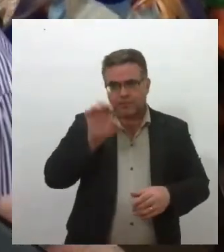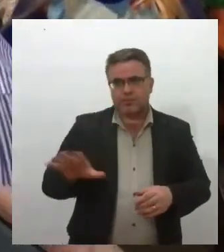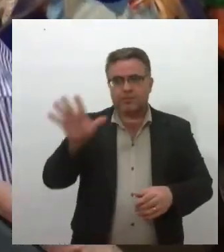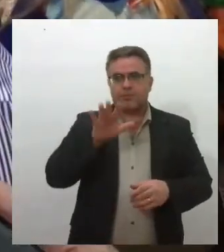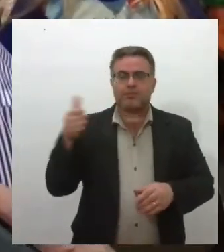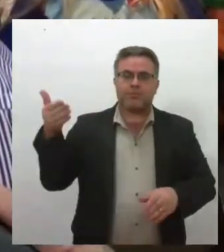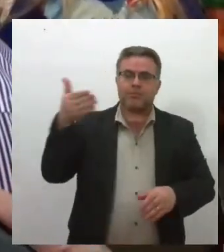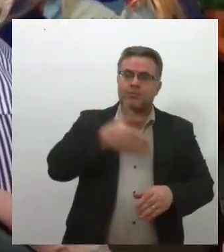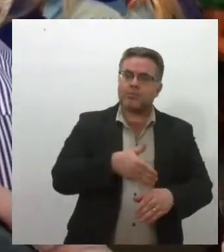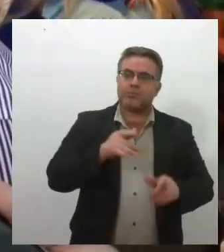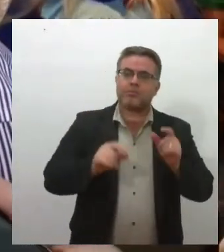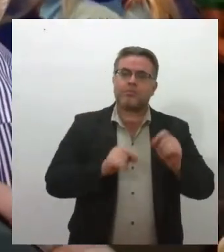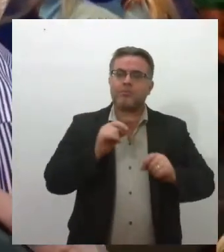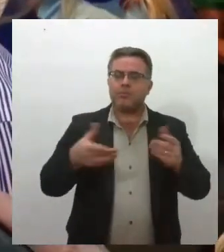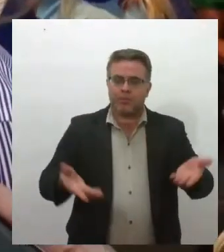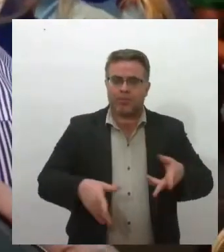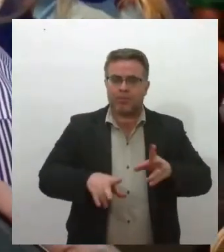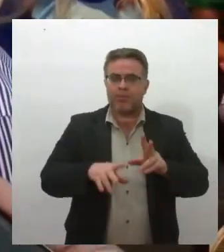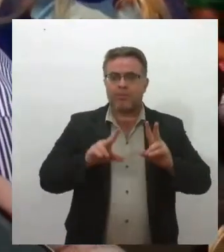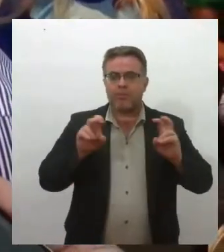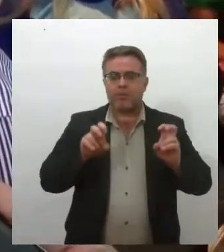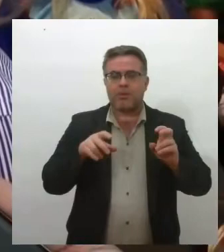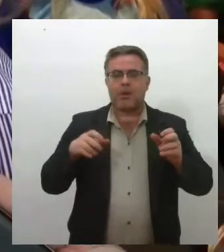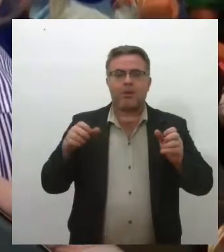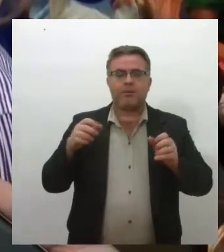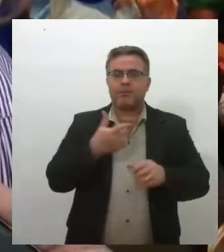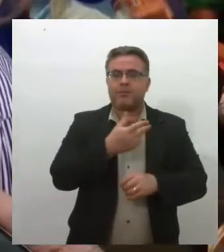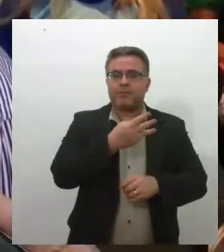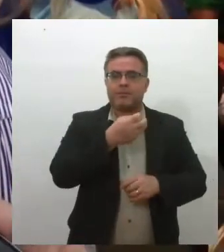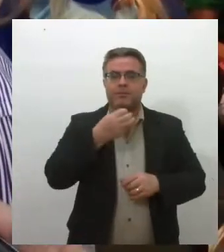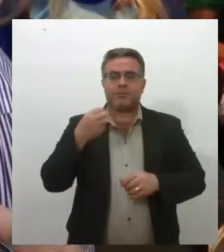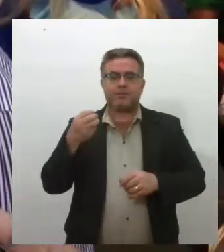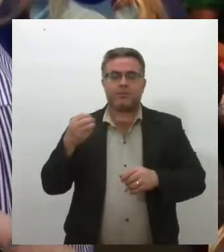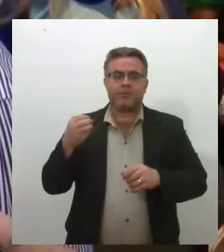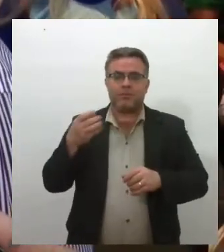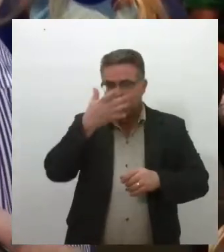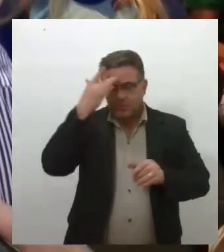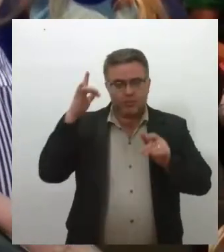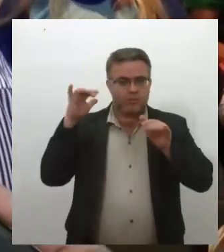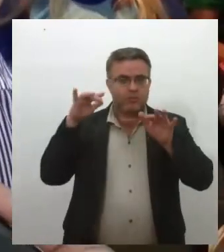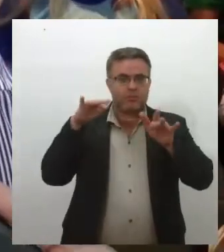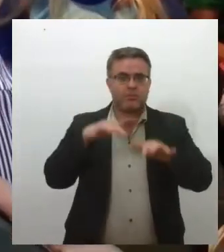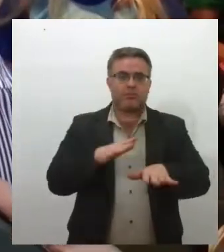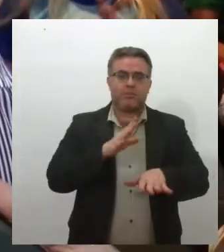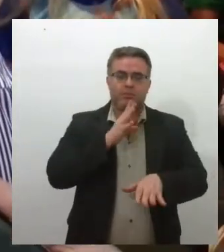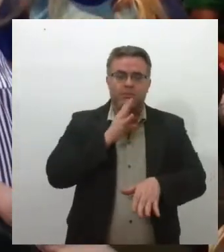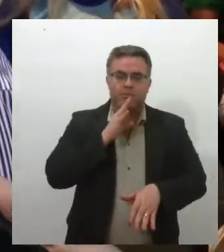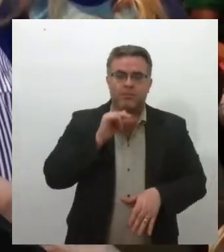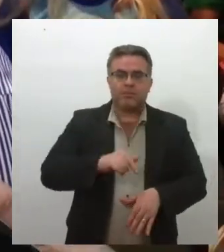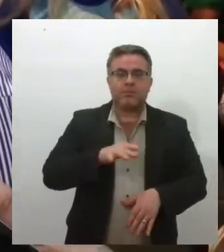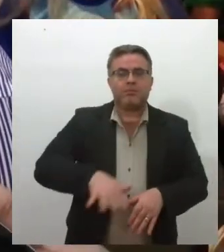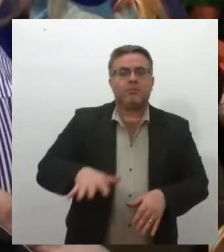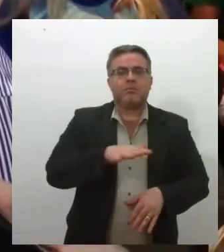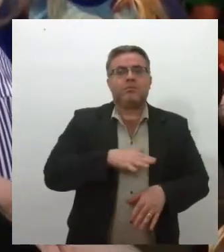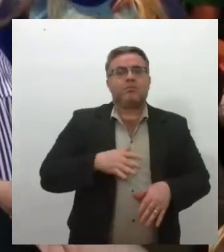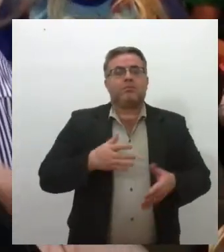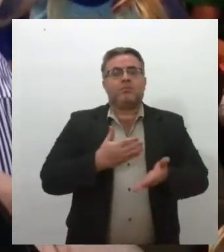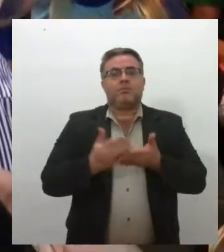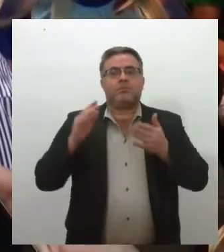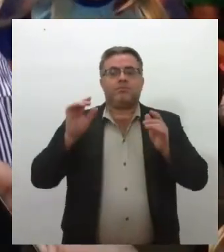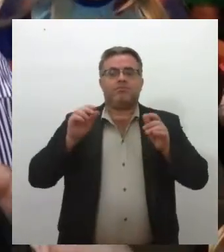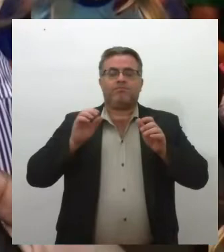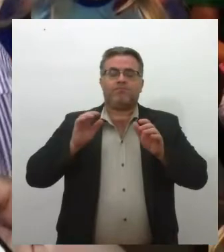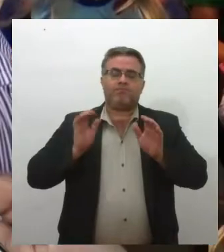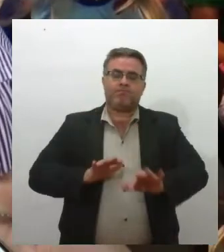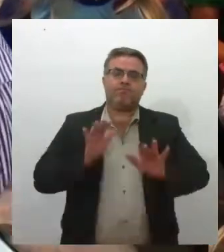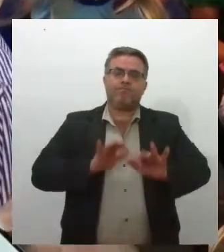Sergipe, você vê aqui mais de 300 peregrinos de fora que vieram conhecer o nosso estado e começar a fazer uma caminhada de peregrinação